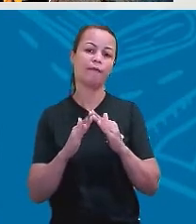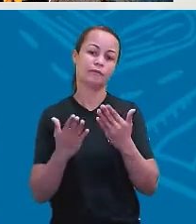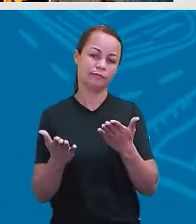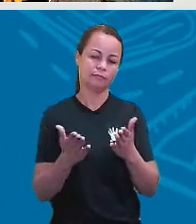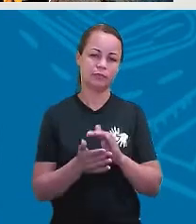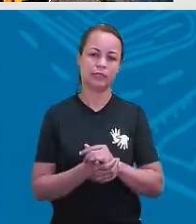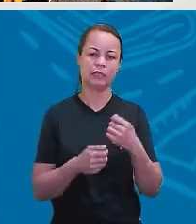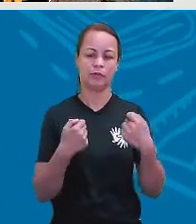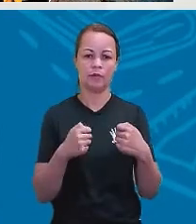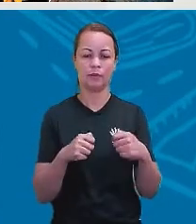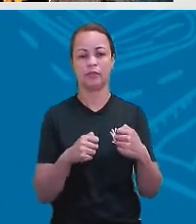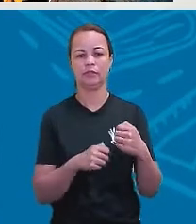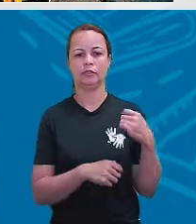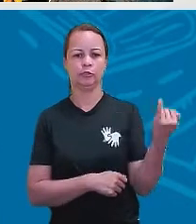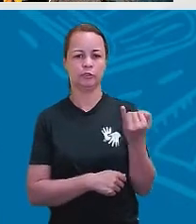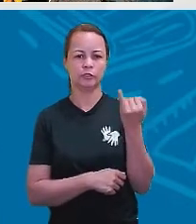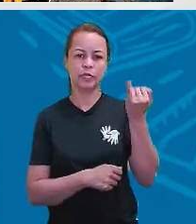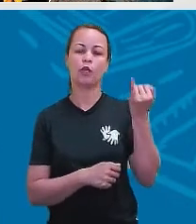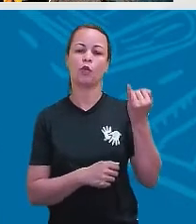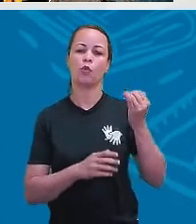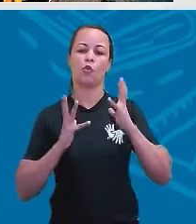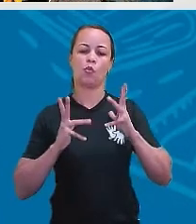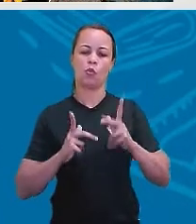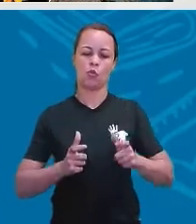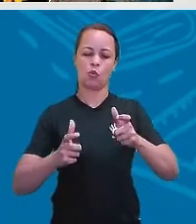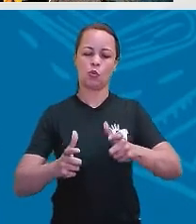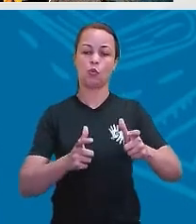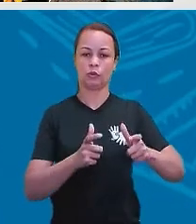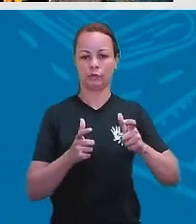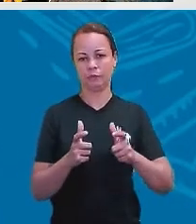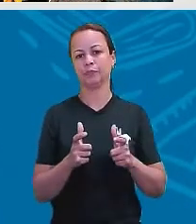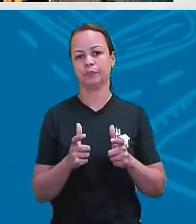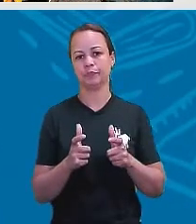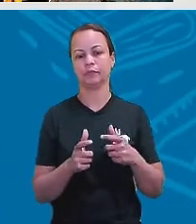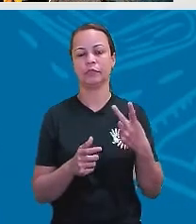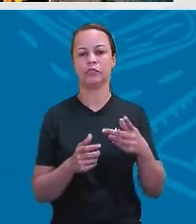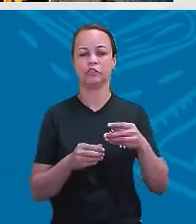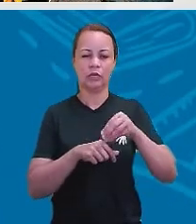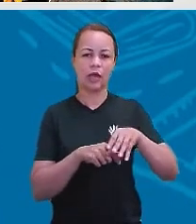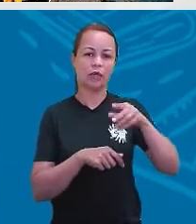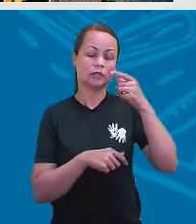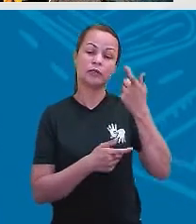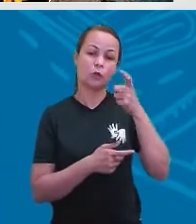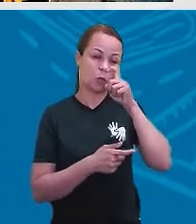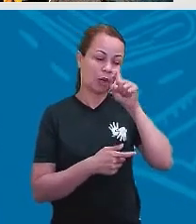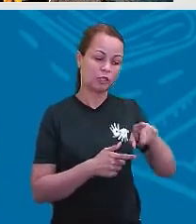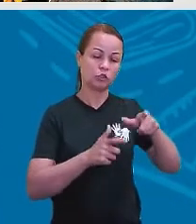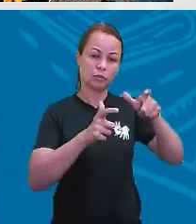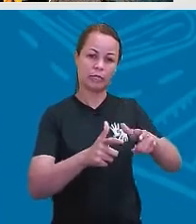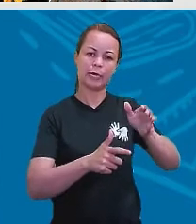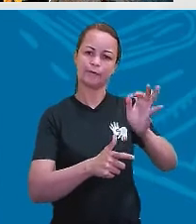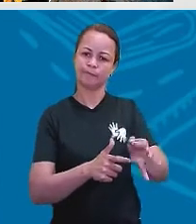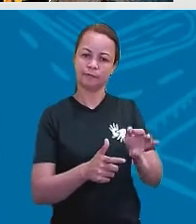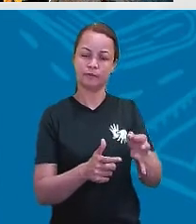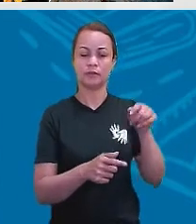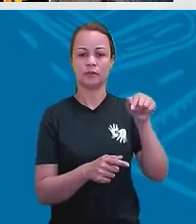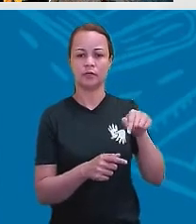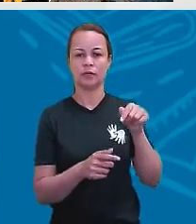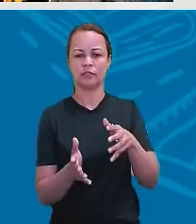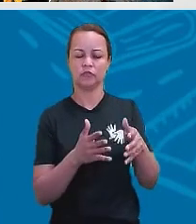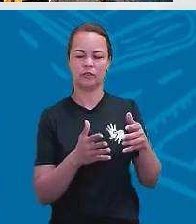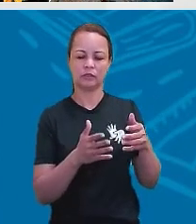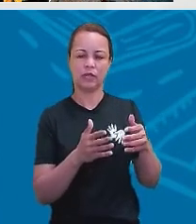o ambiente que nós moramos limpo, né, destinarmos de maneira correta o lixo, porque isso aí vai estar